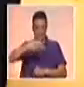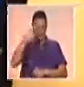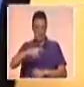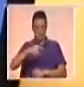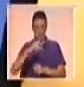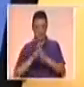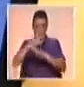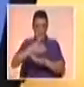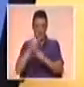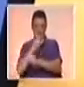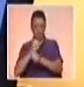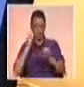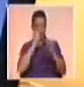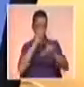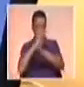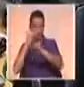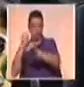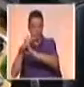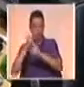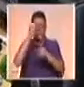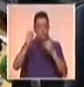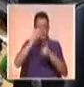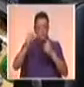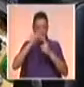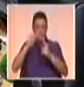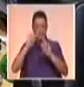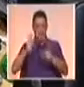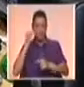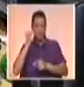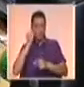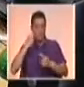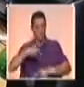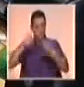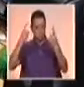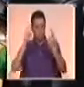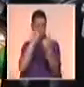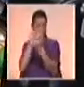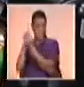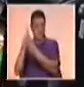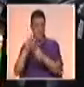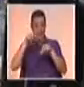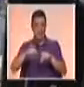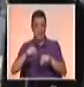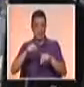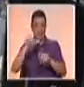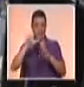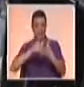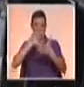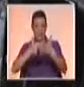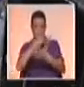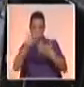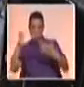de acessibilidades, cada um deles com especificidades próprias, como o público a quem se dirige. É o caso do teletexto,